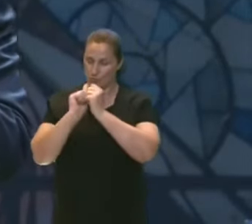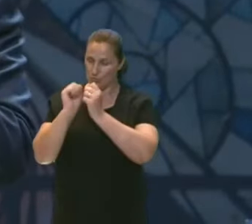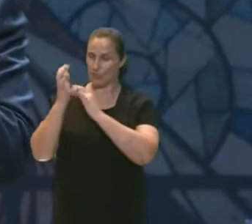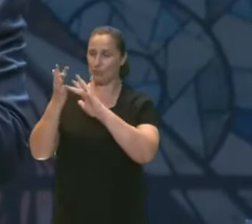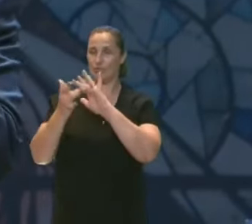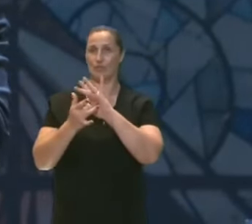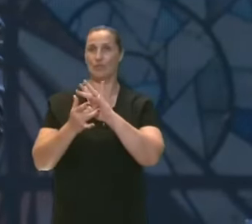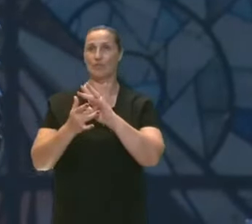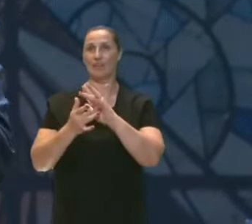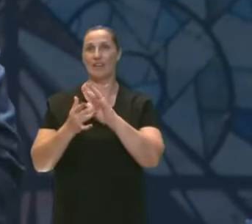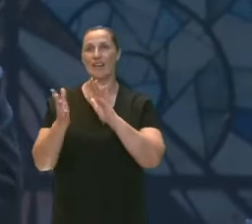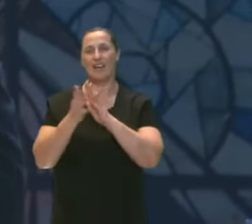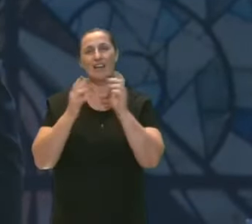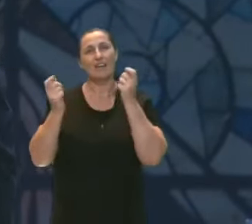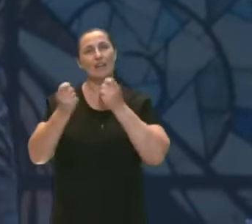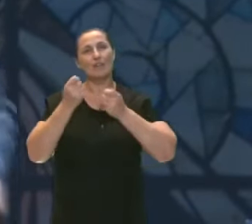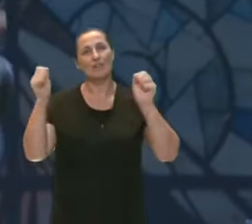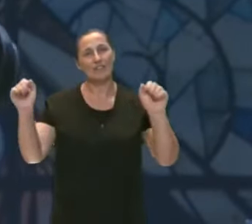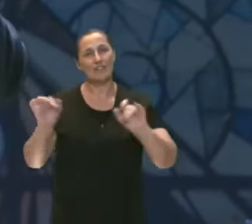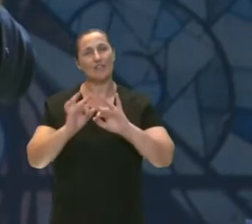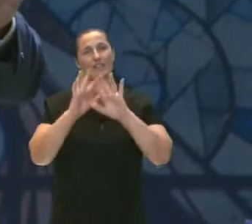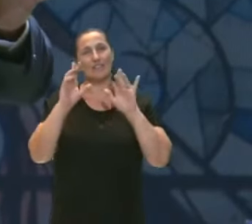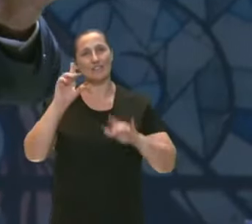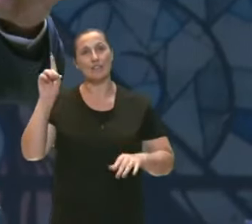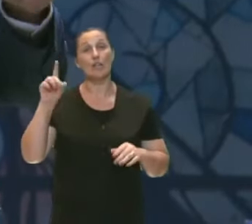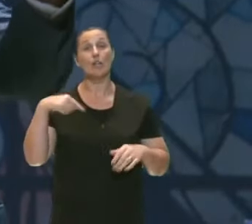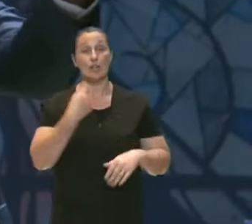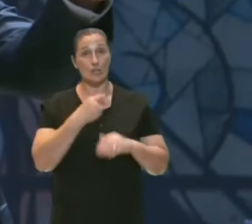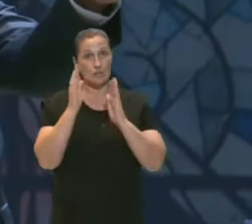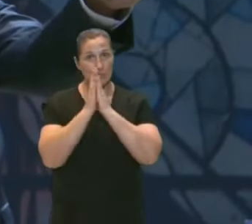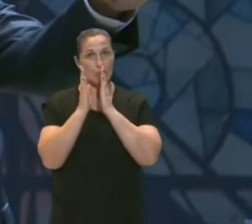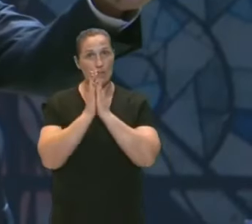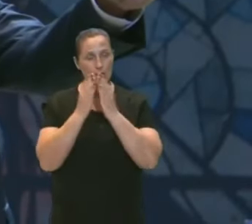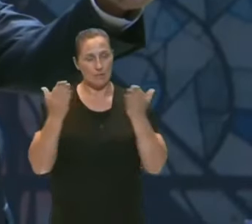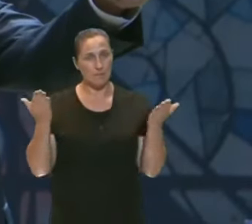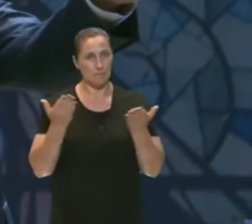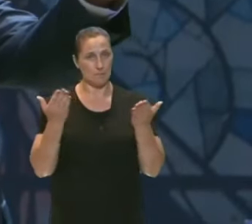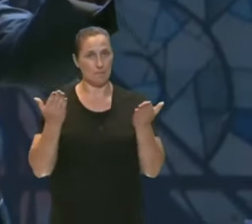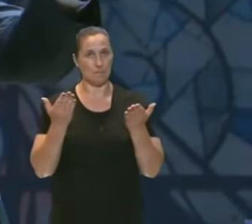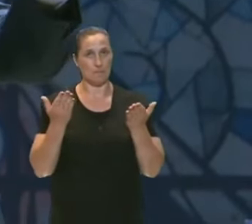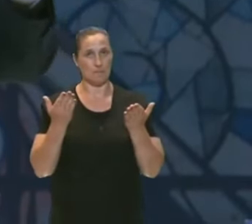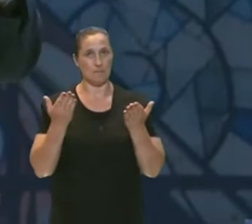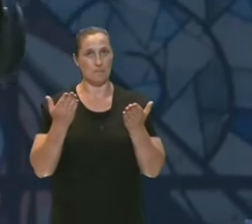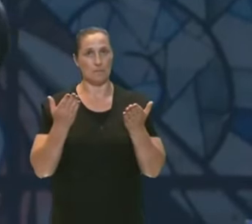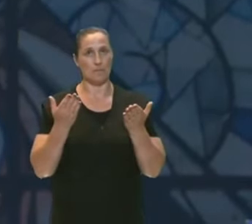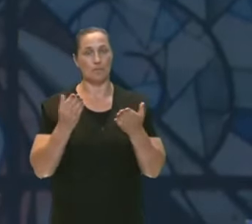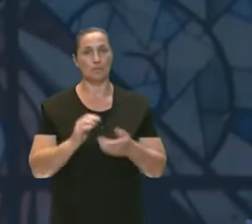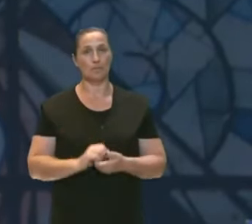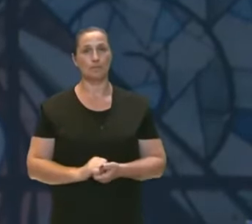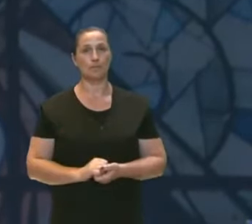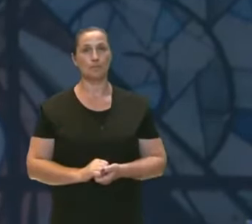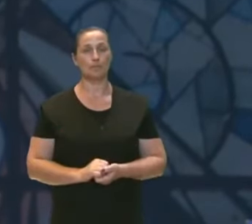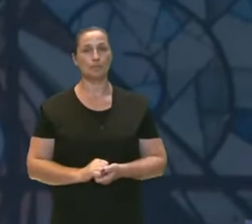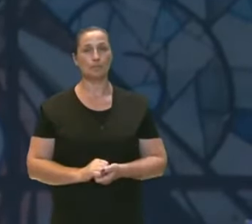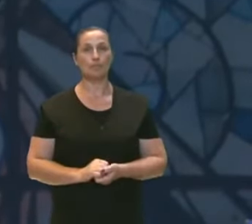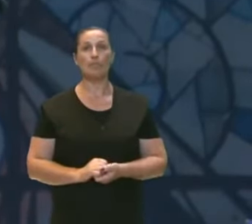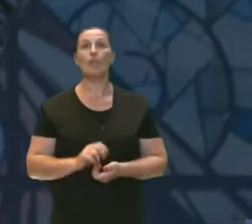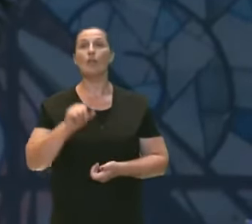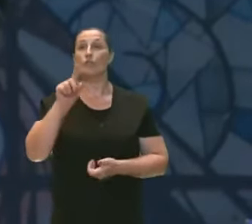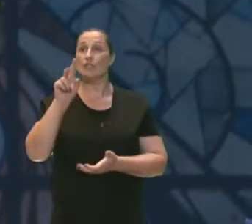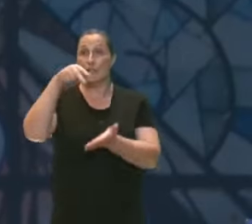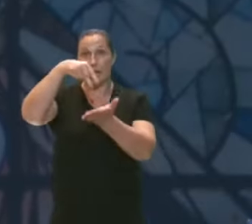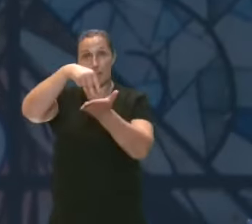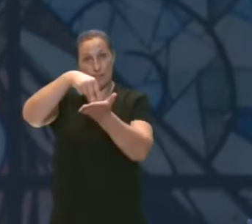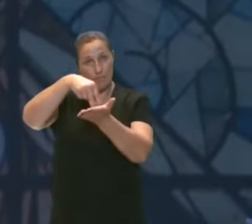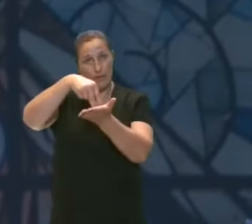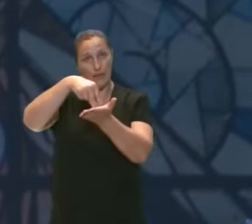Aleluia, glória a Deus, louvado seja o Senhor. Nós vamos orar, fecha os seus olhos agora, você que está de pé, você que está sentado,